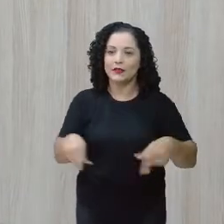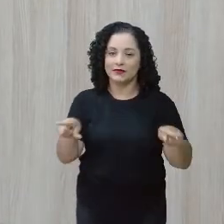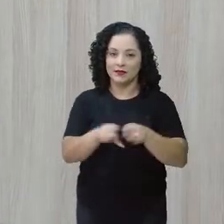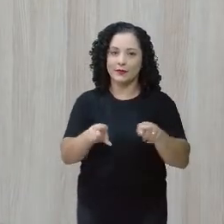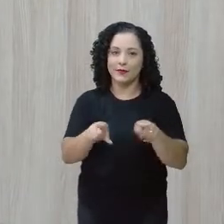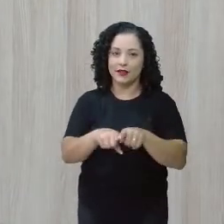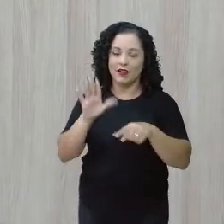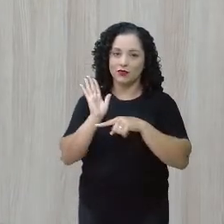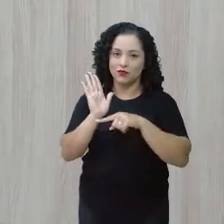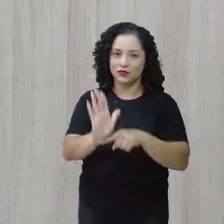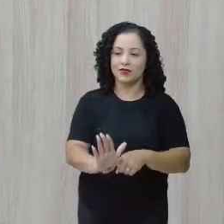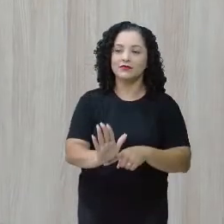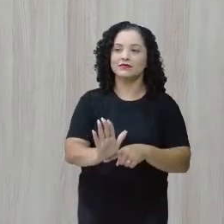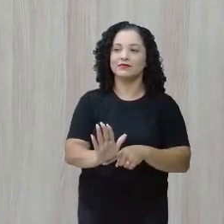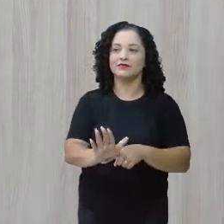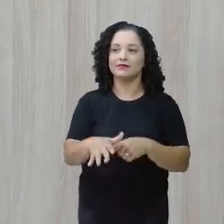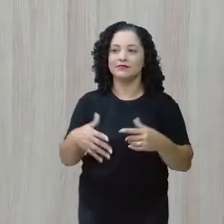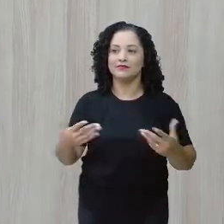ajuda